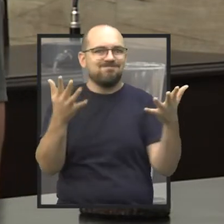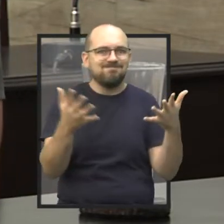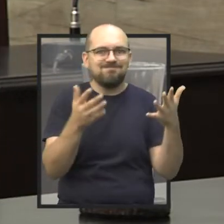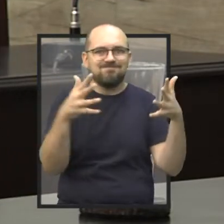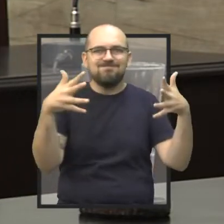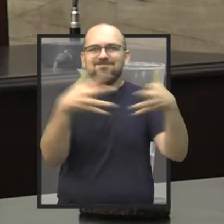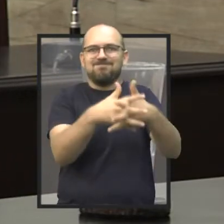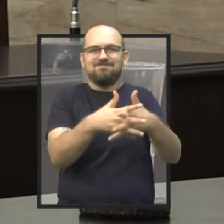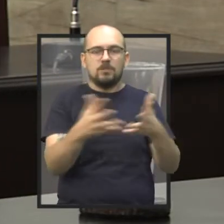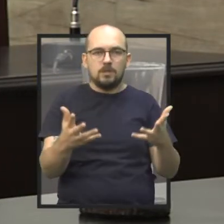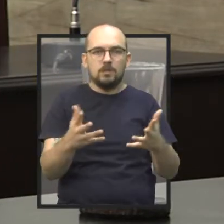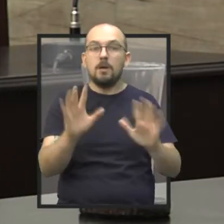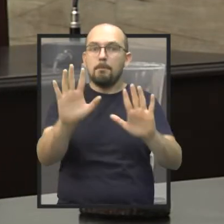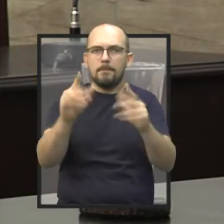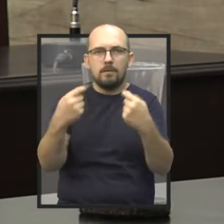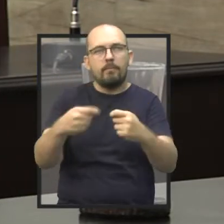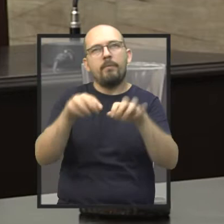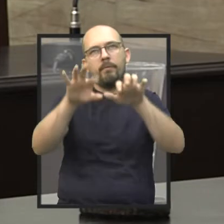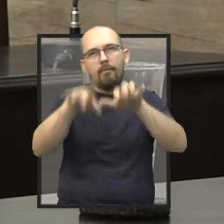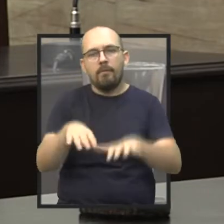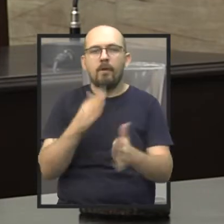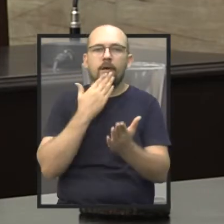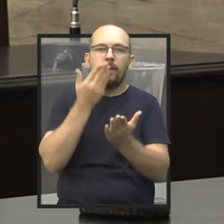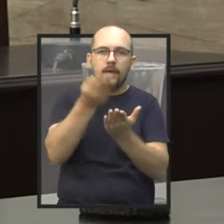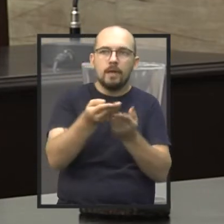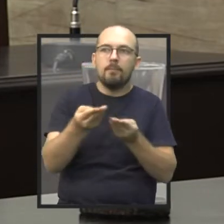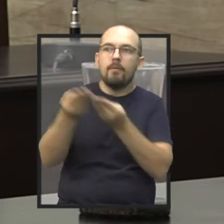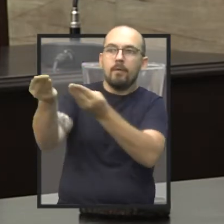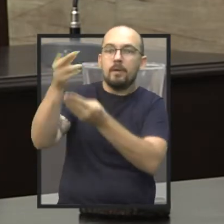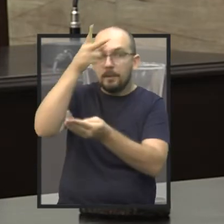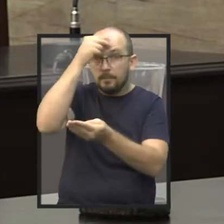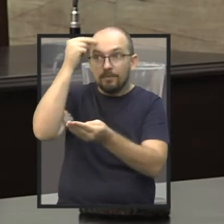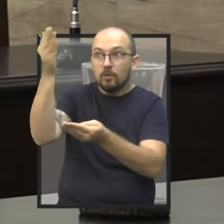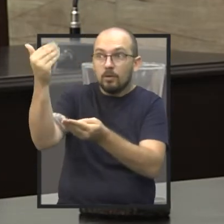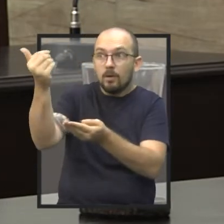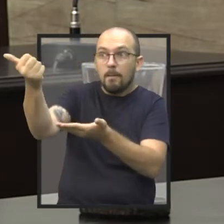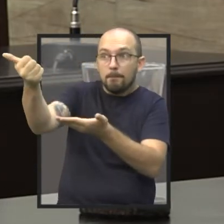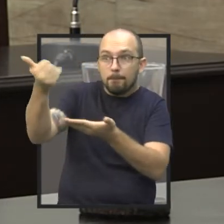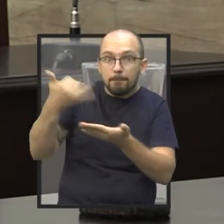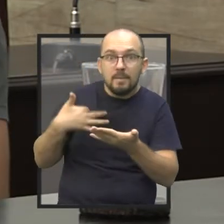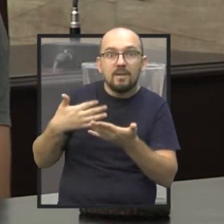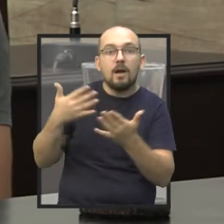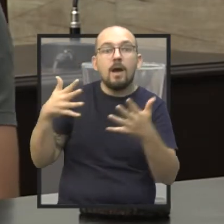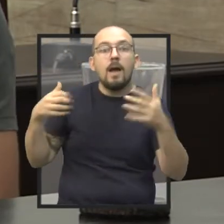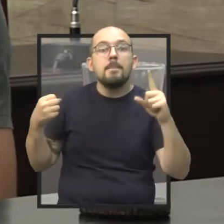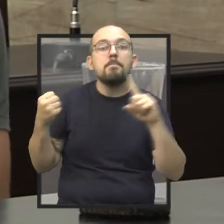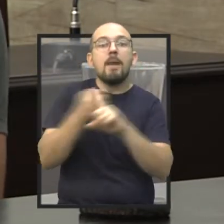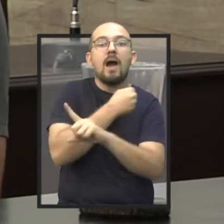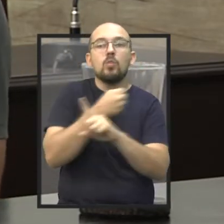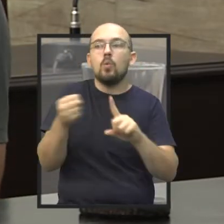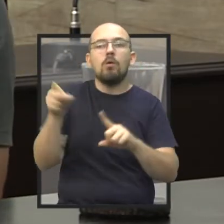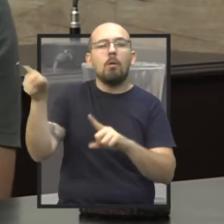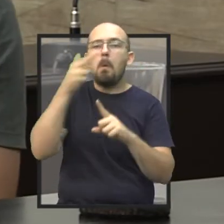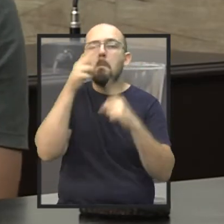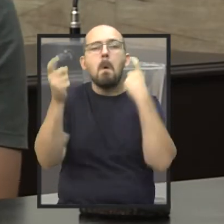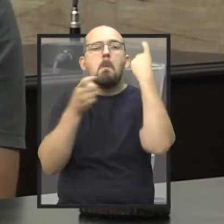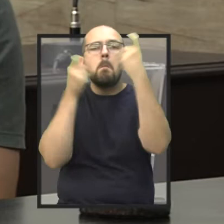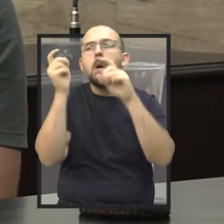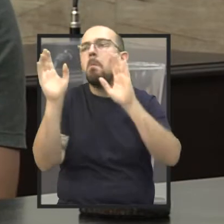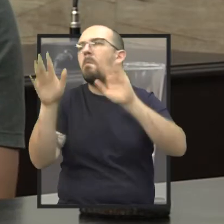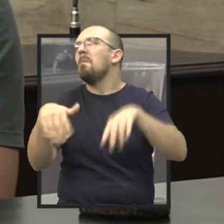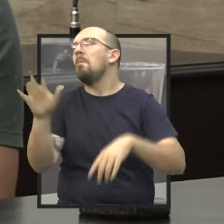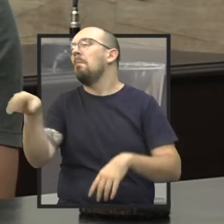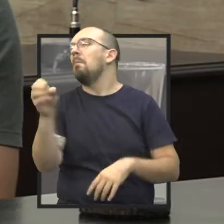tem que fazer um requerimento para que a Prefeitura apresente o impacto, é porque ela não está preocupada com a absorção desses